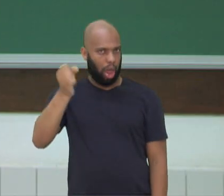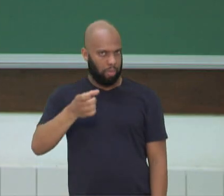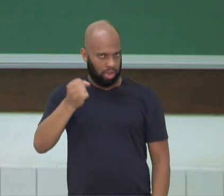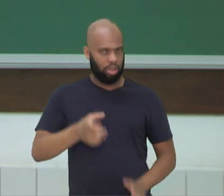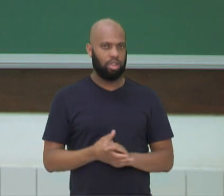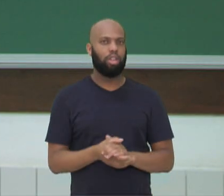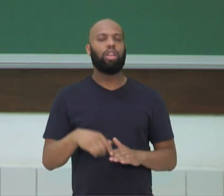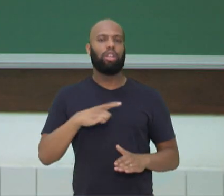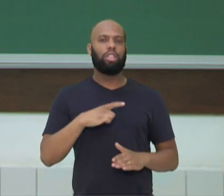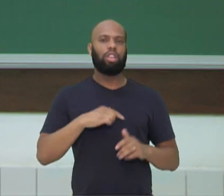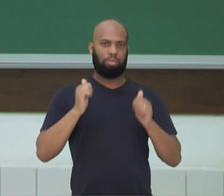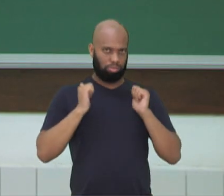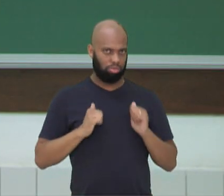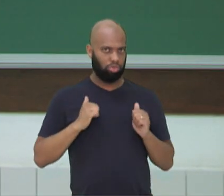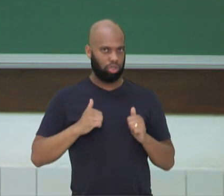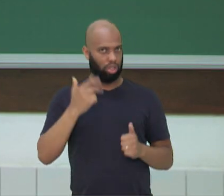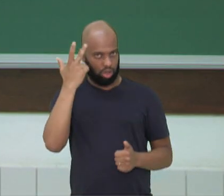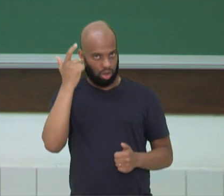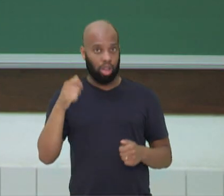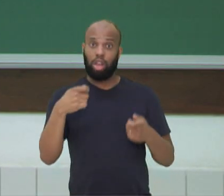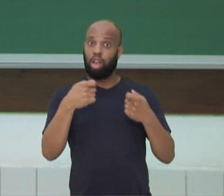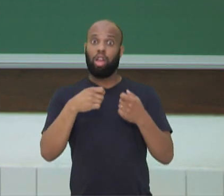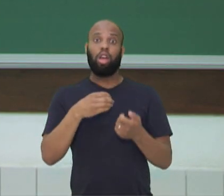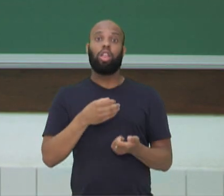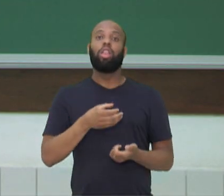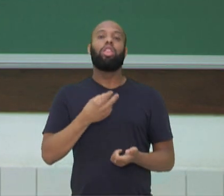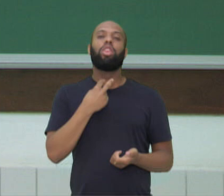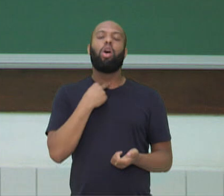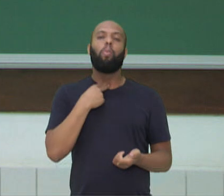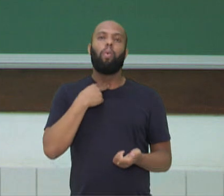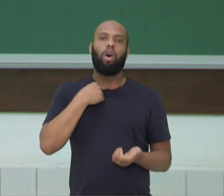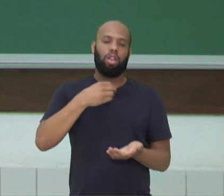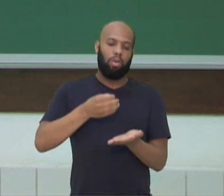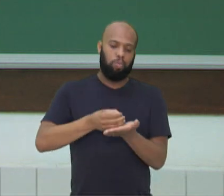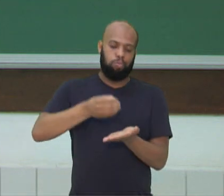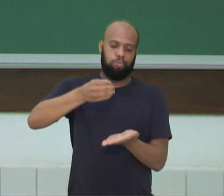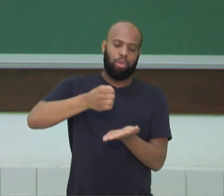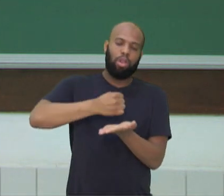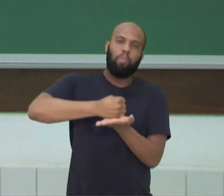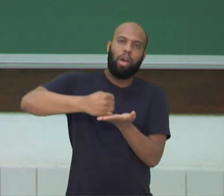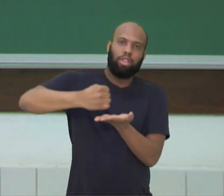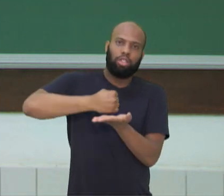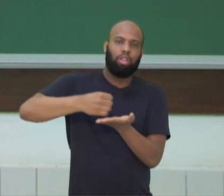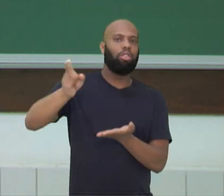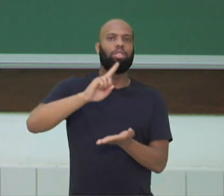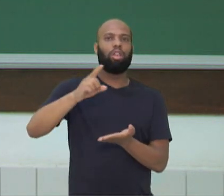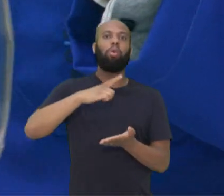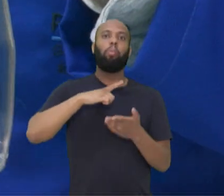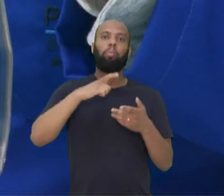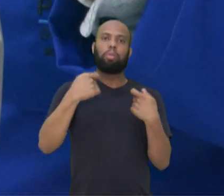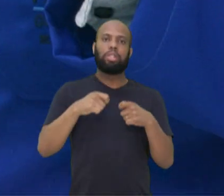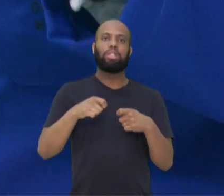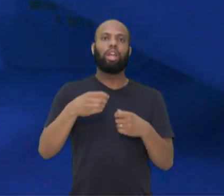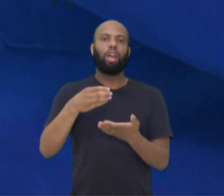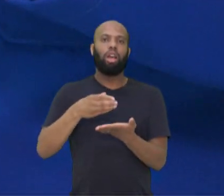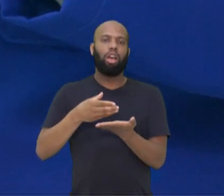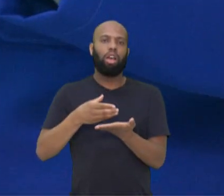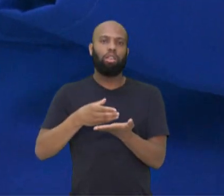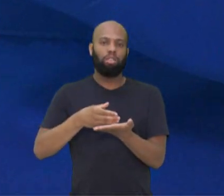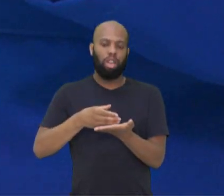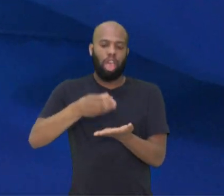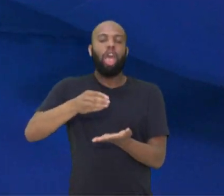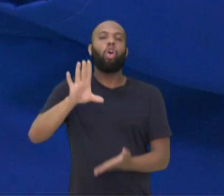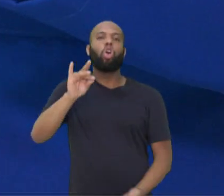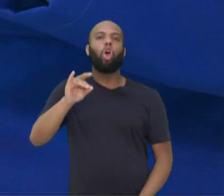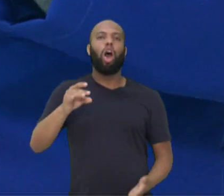nosso material. Não pode ser cola em bastão, tem que ser líquida. E água da torneira.